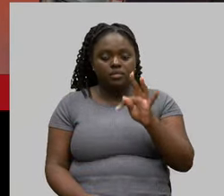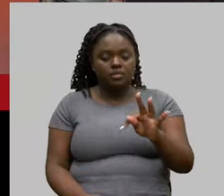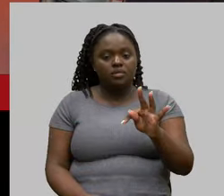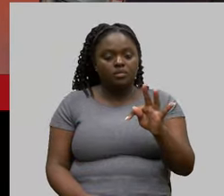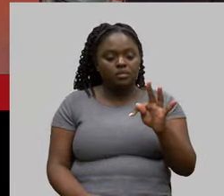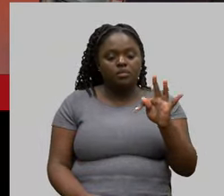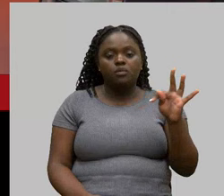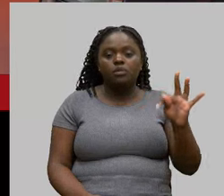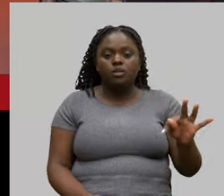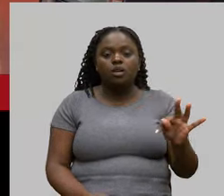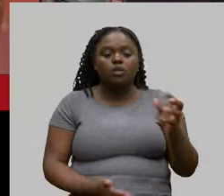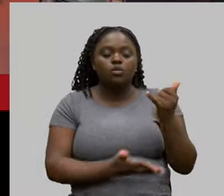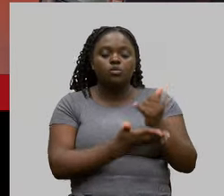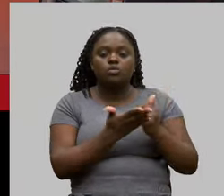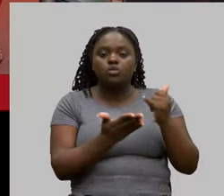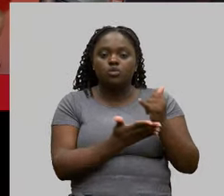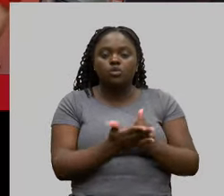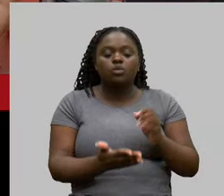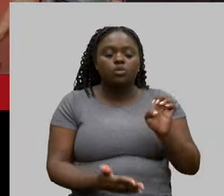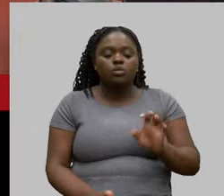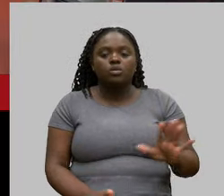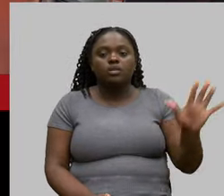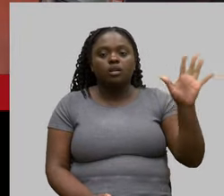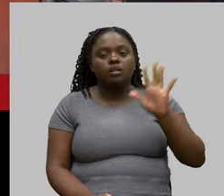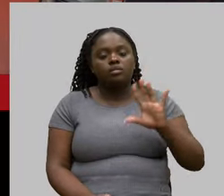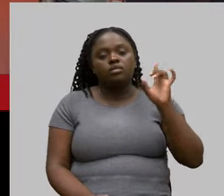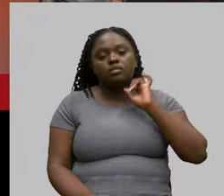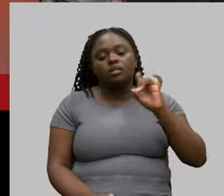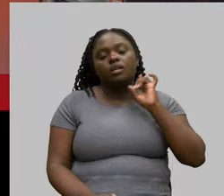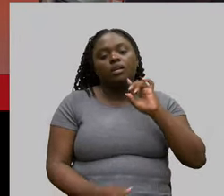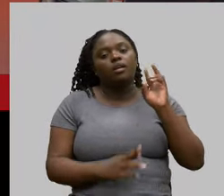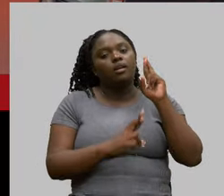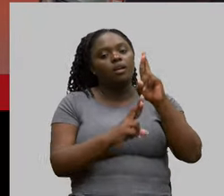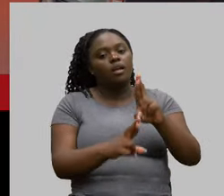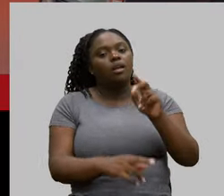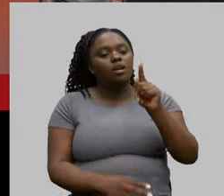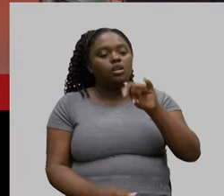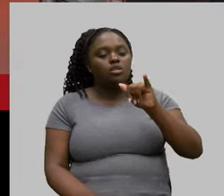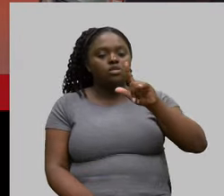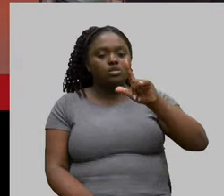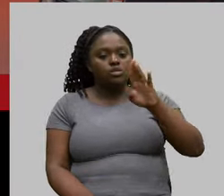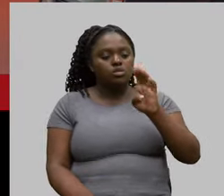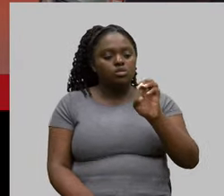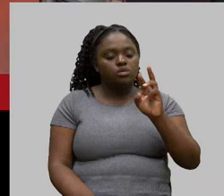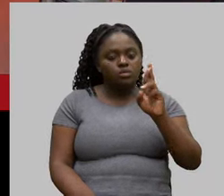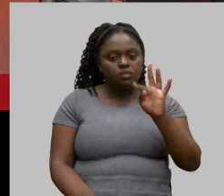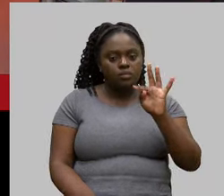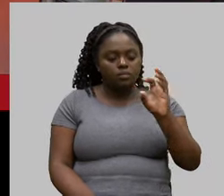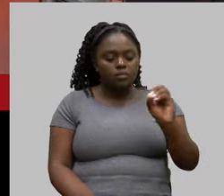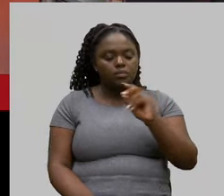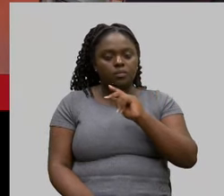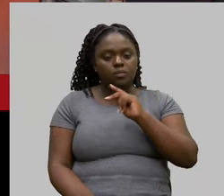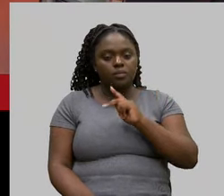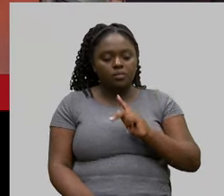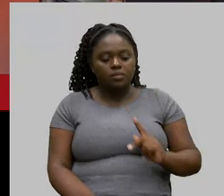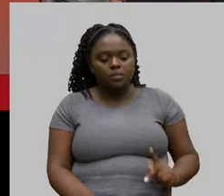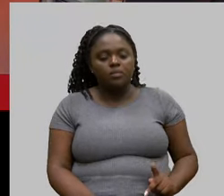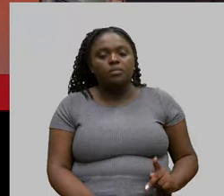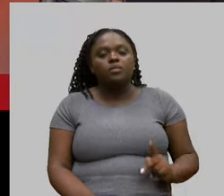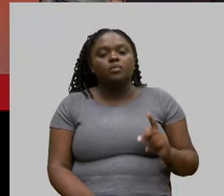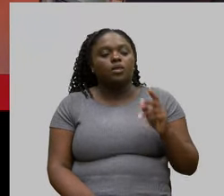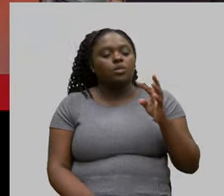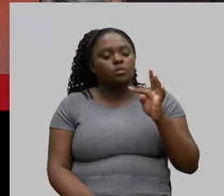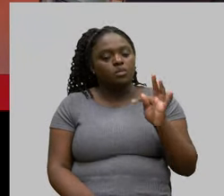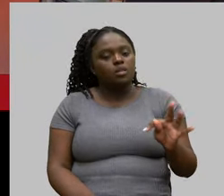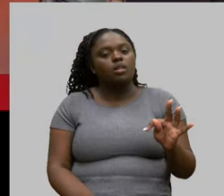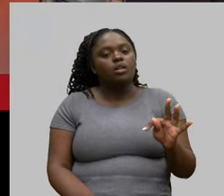Gerais representando Gilberto Pinto Monteiro Diniz presidente do Tribunal de Contas do estado de Minas Gerais